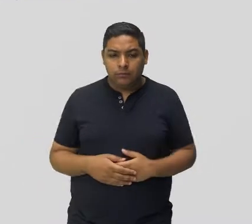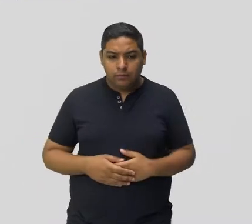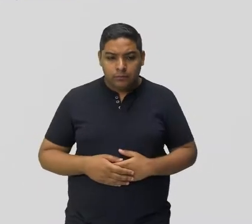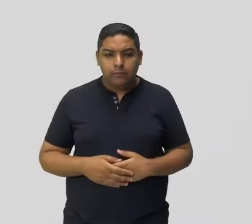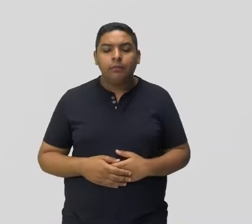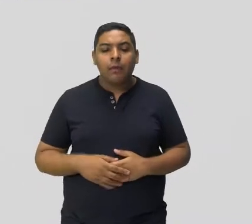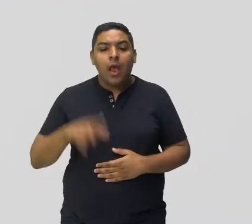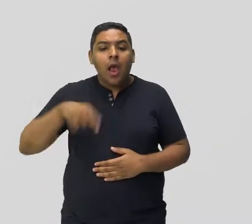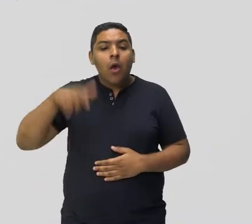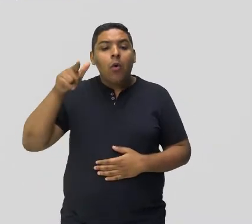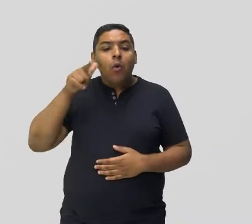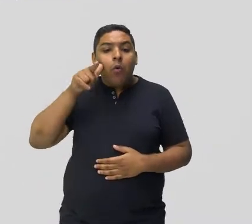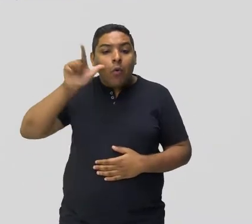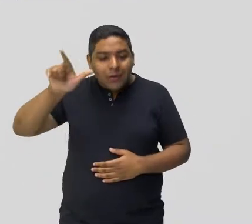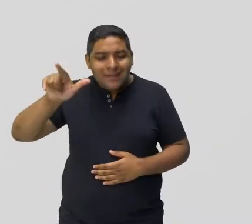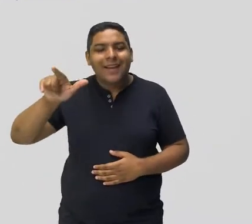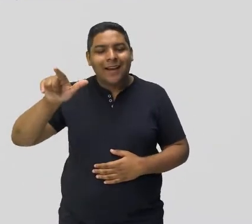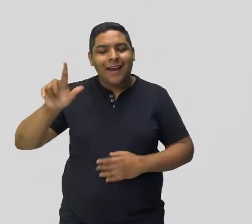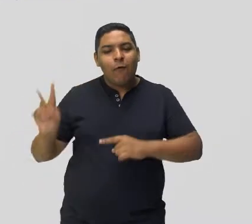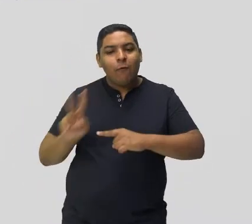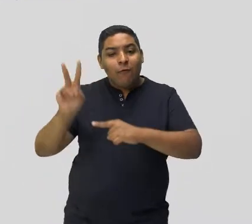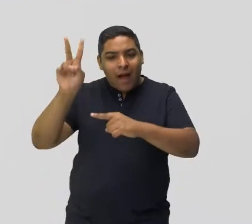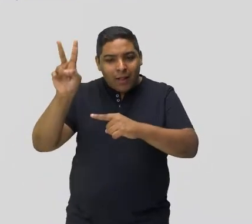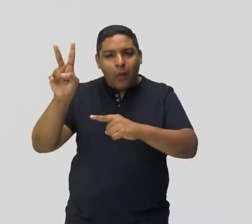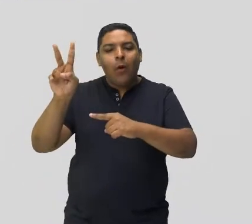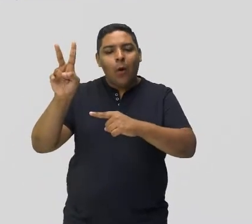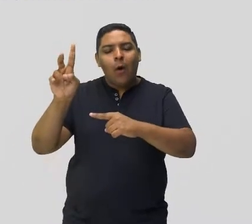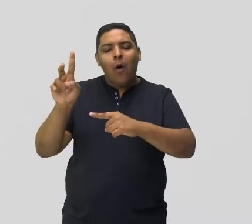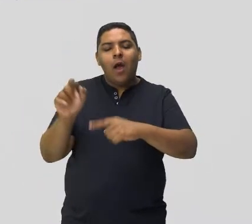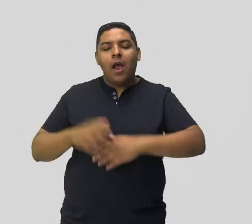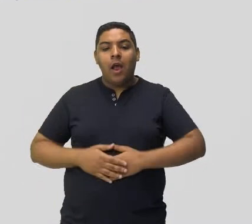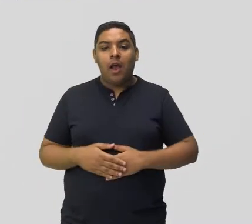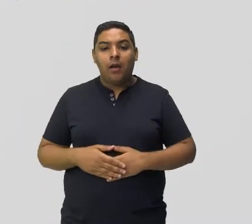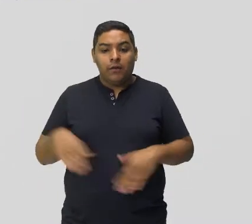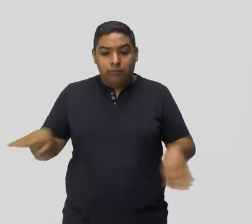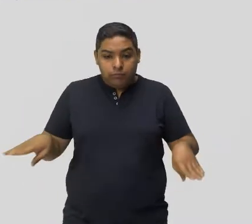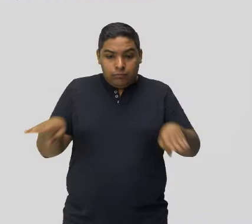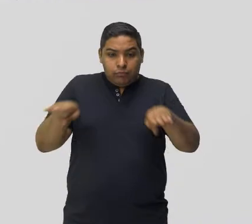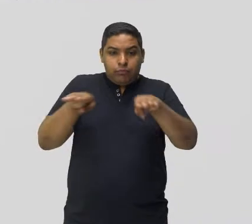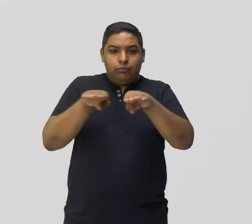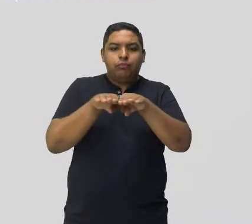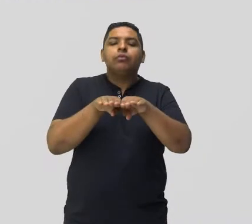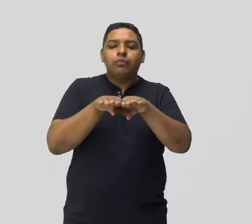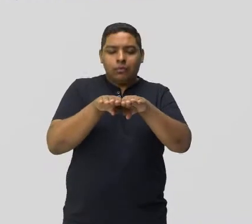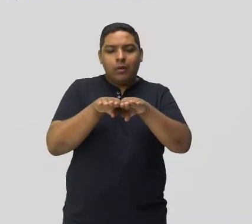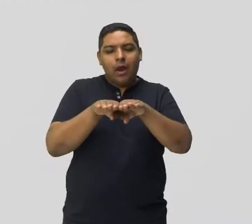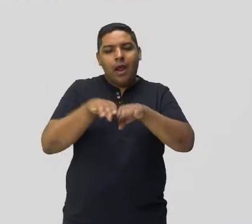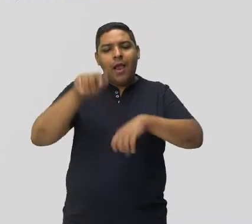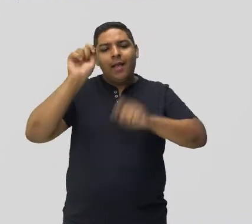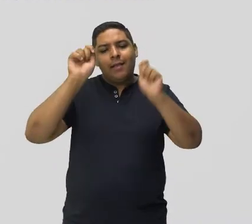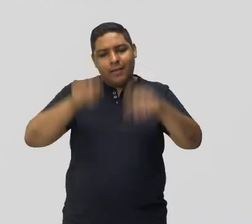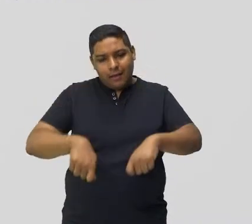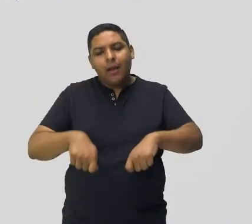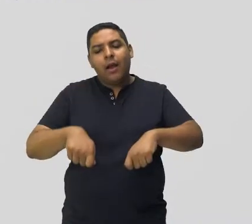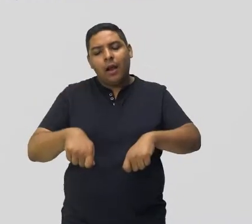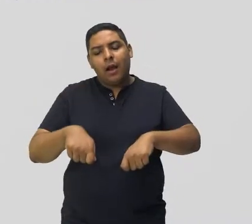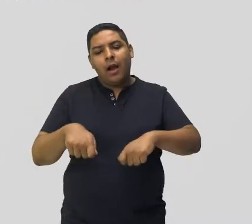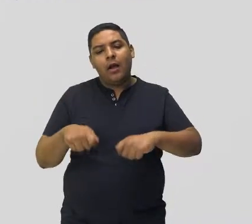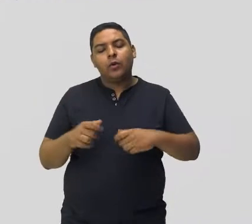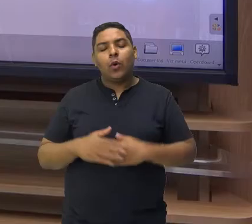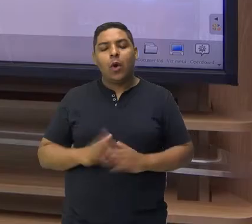é conseguir um valor de capacitância equivalente que seja adequado para as especificações do circuito.